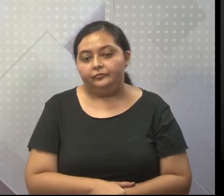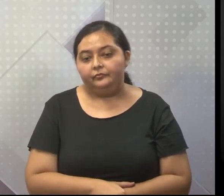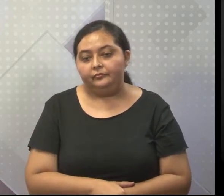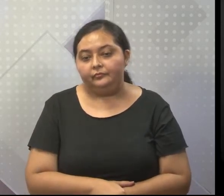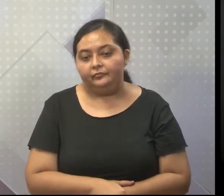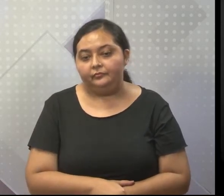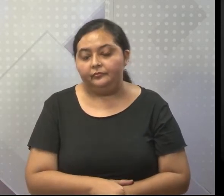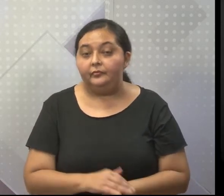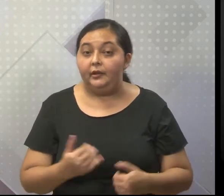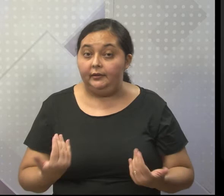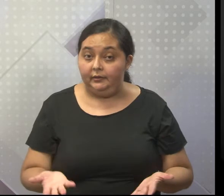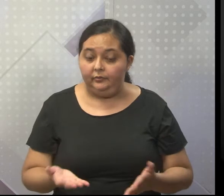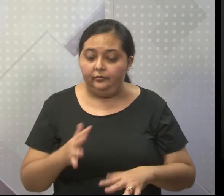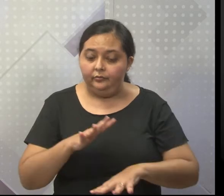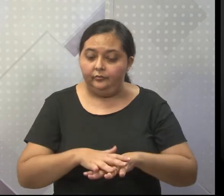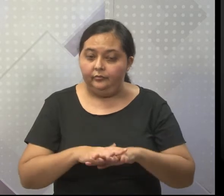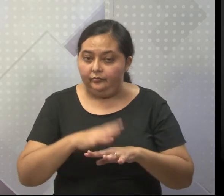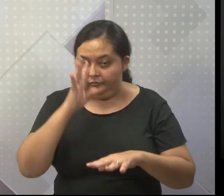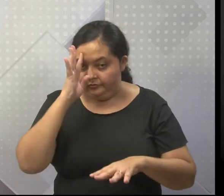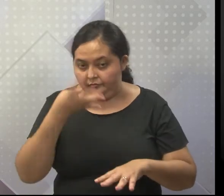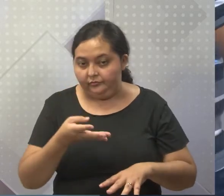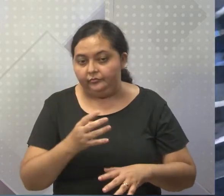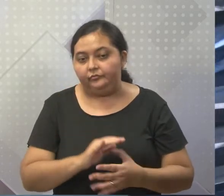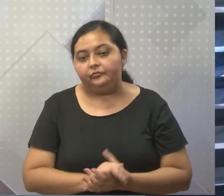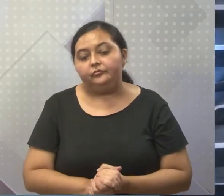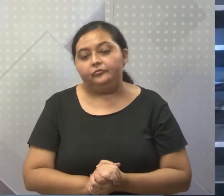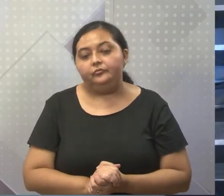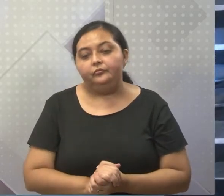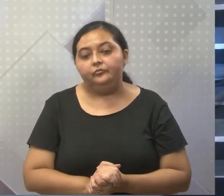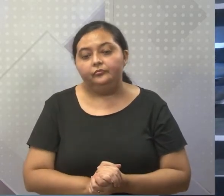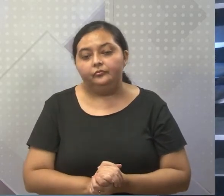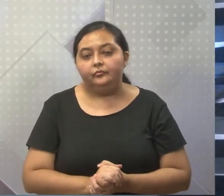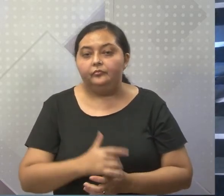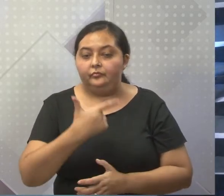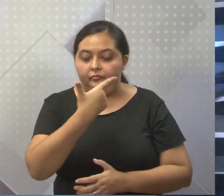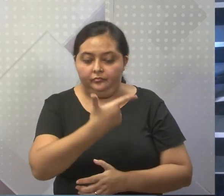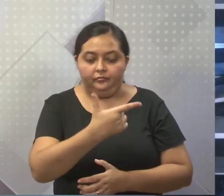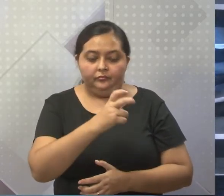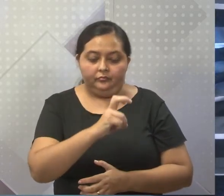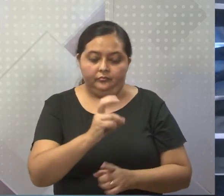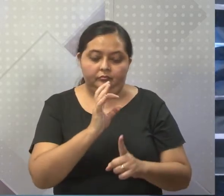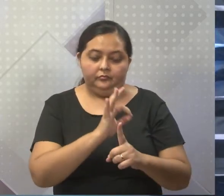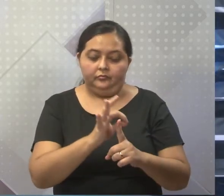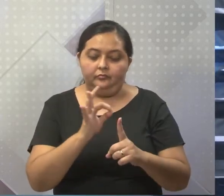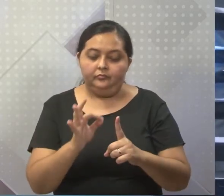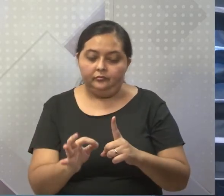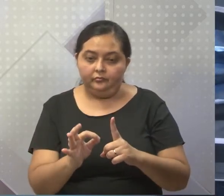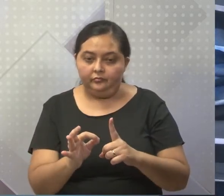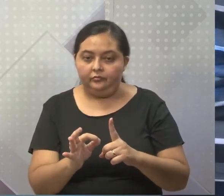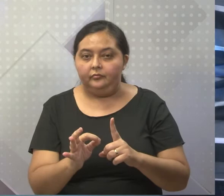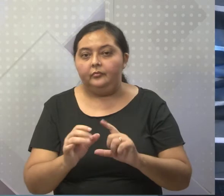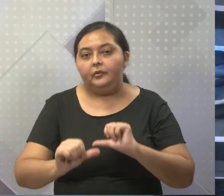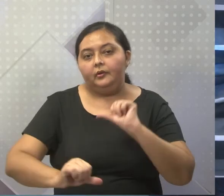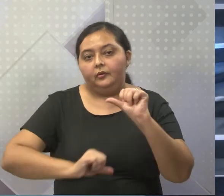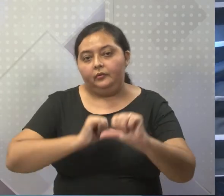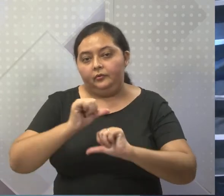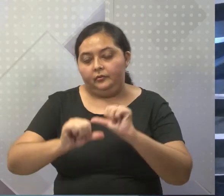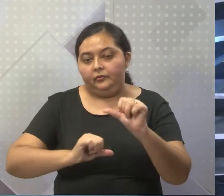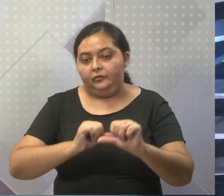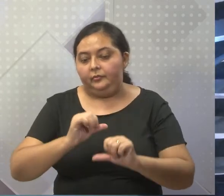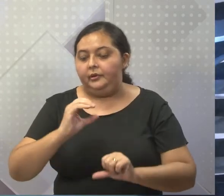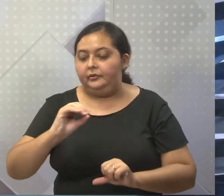Então, como é que a gente vai calcular? Mesma ideia. Vou pegar 25%, vou transformar na forma